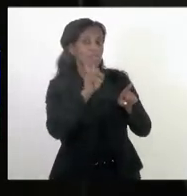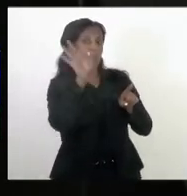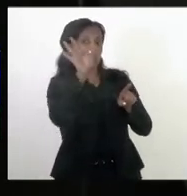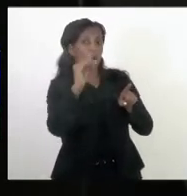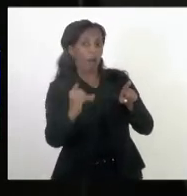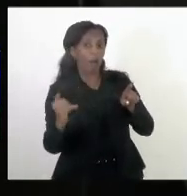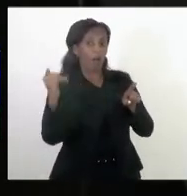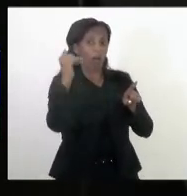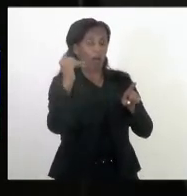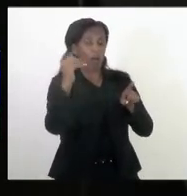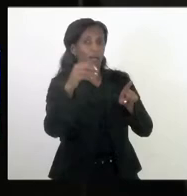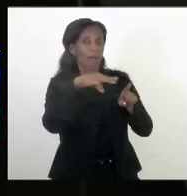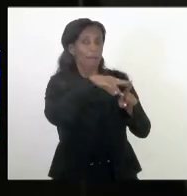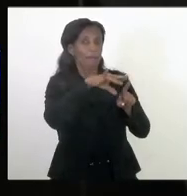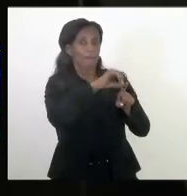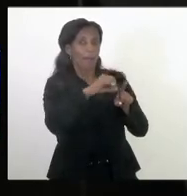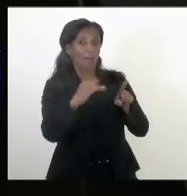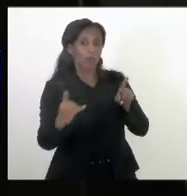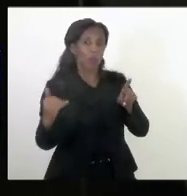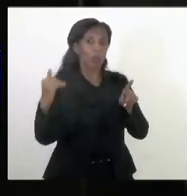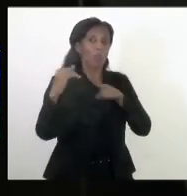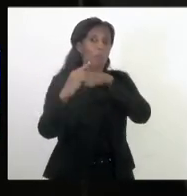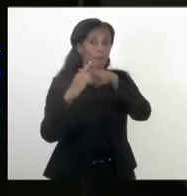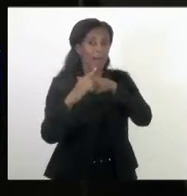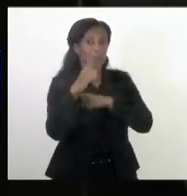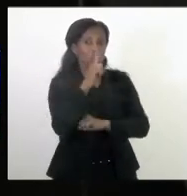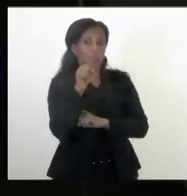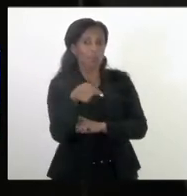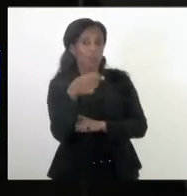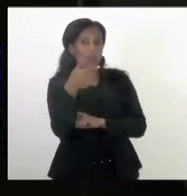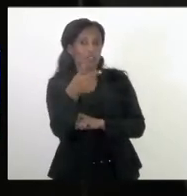5%. Em maio, um aumento de